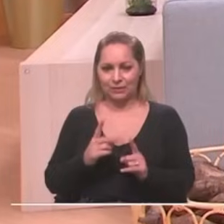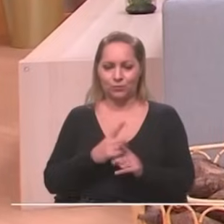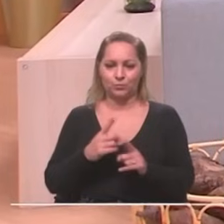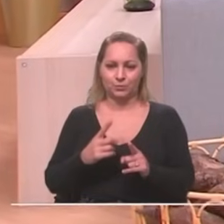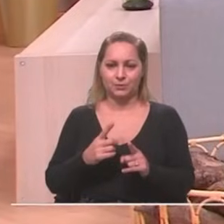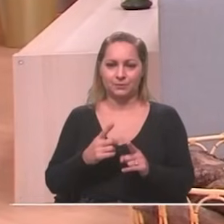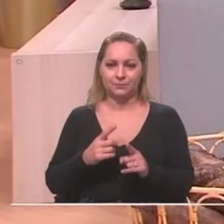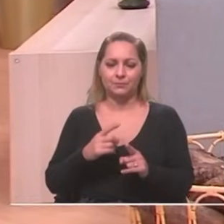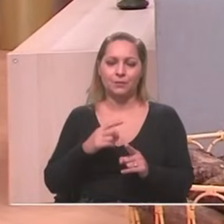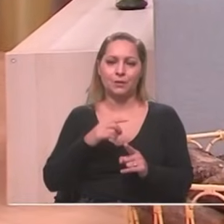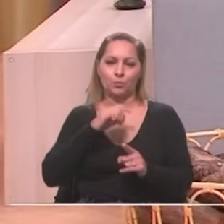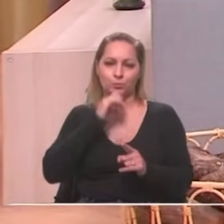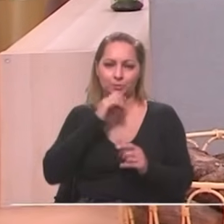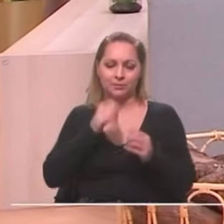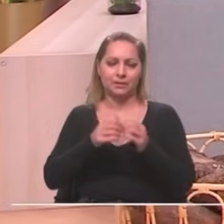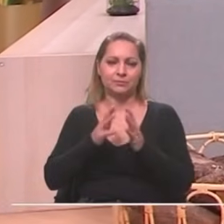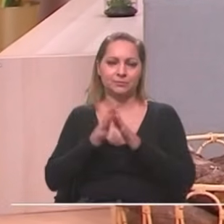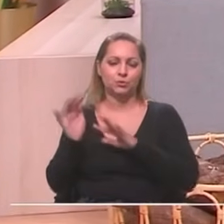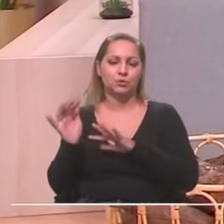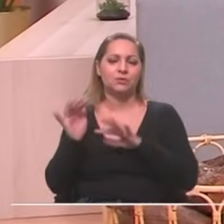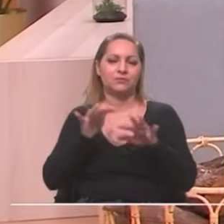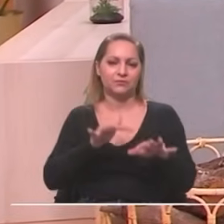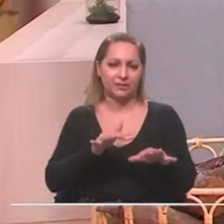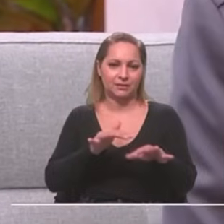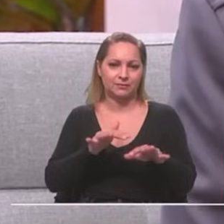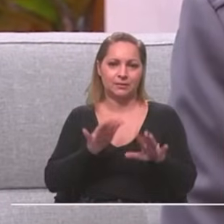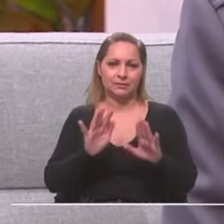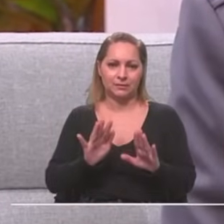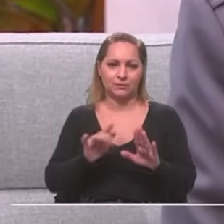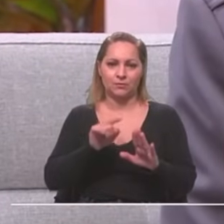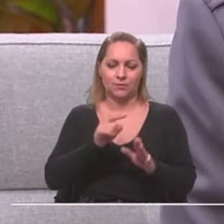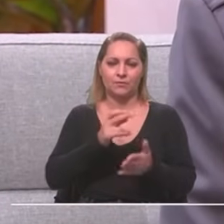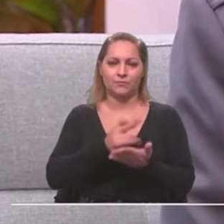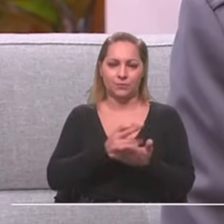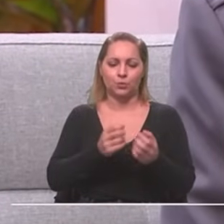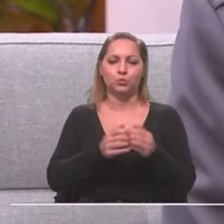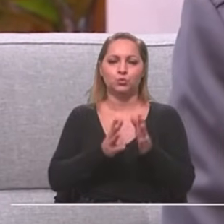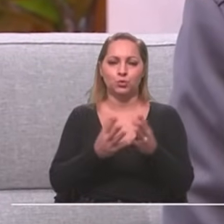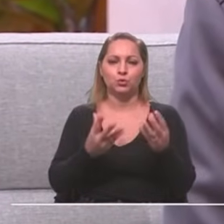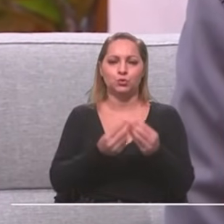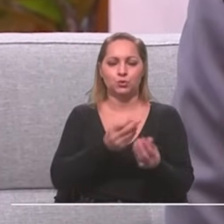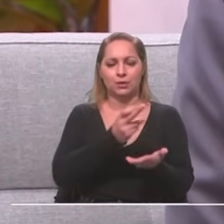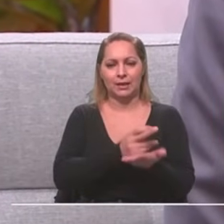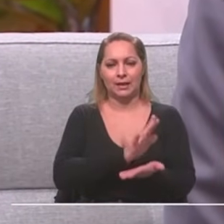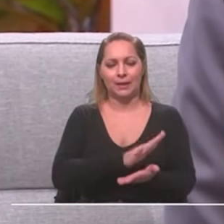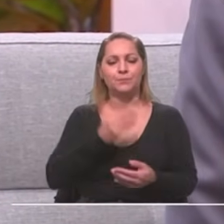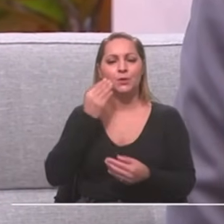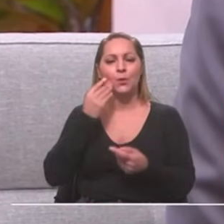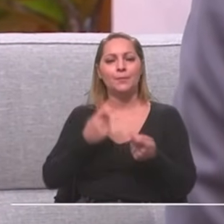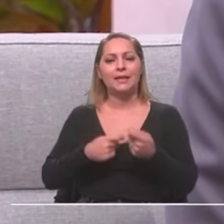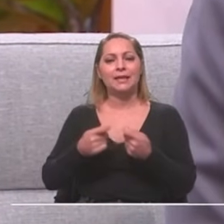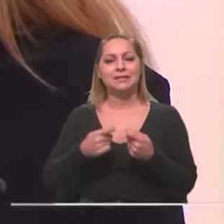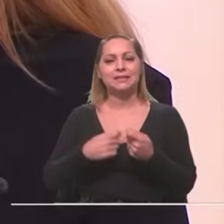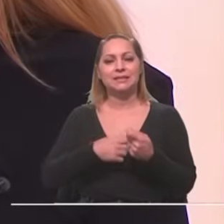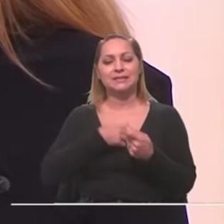haver possibilidade para todos virem. Então, nessas alturas, todos ficam e passam então o Natal todos juntos. E como é que se gera esses